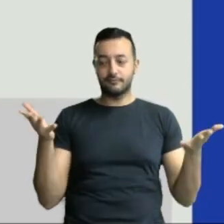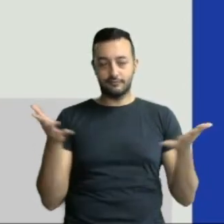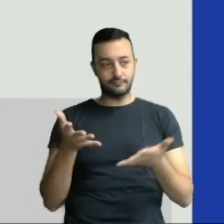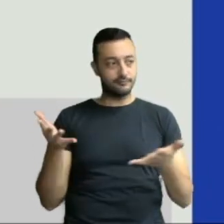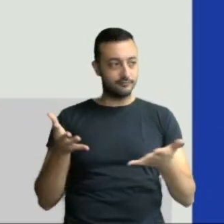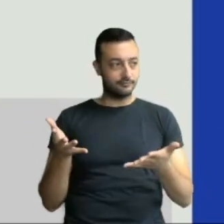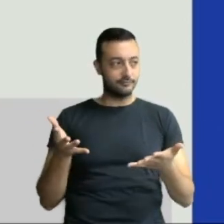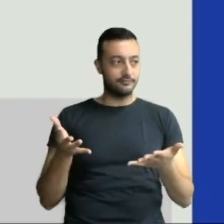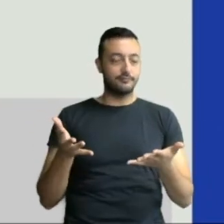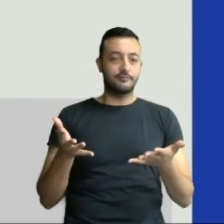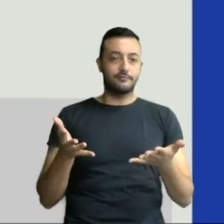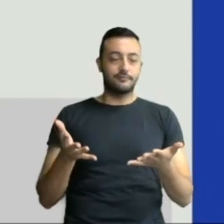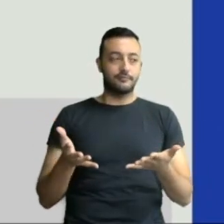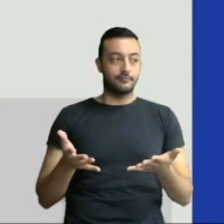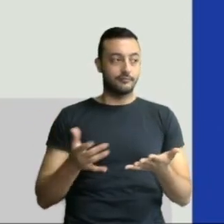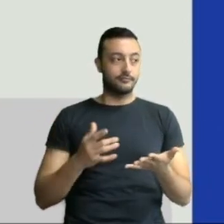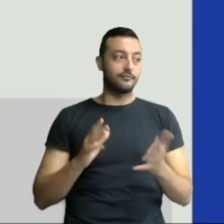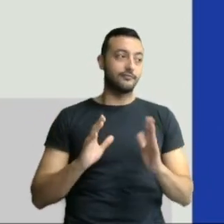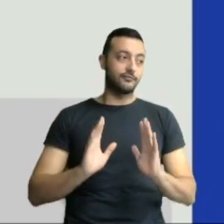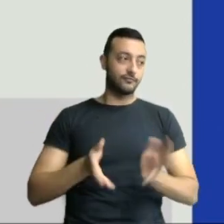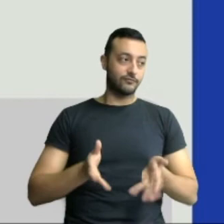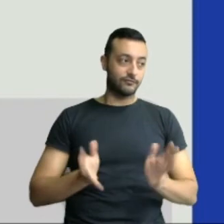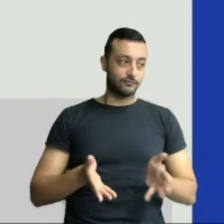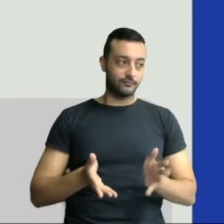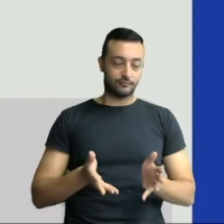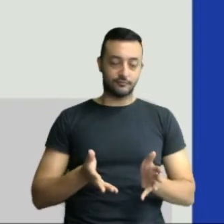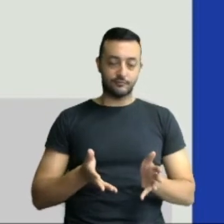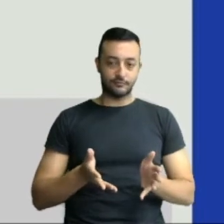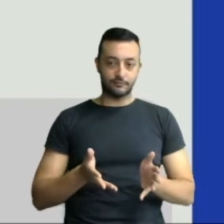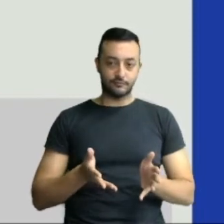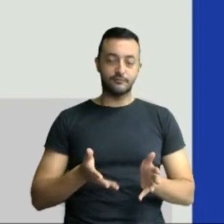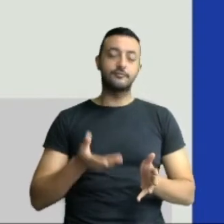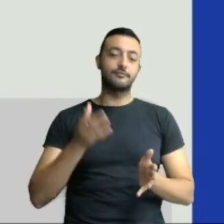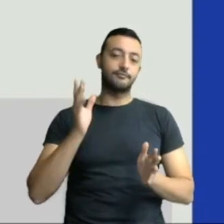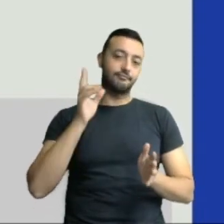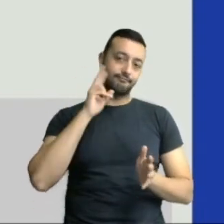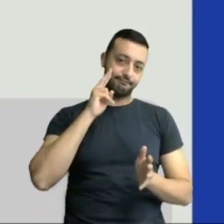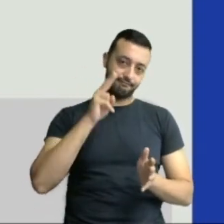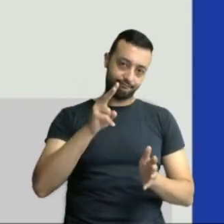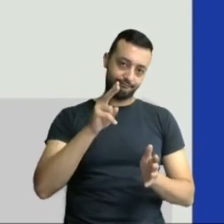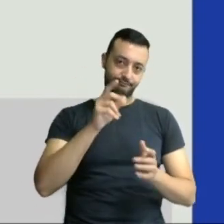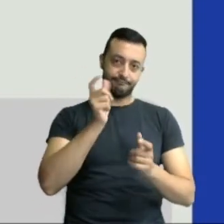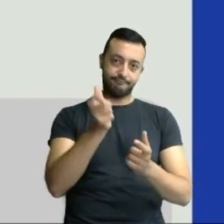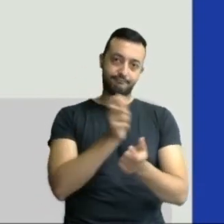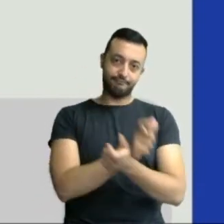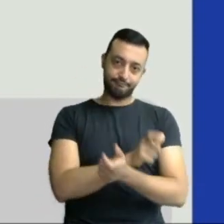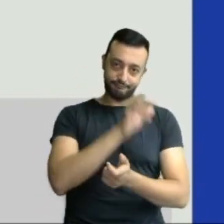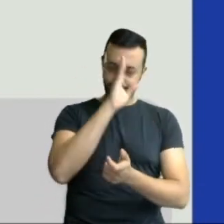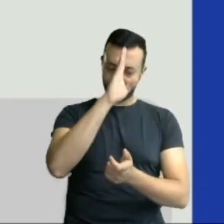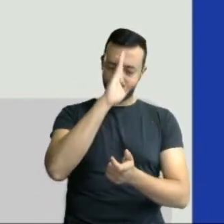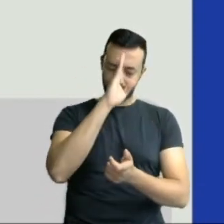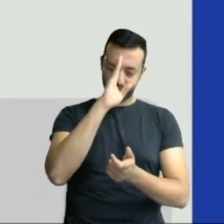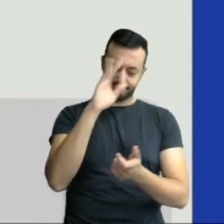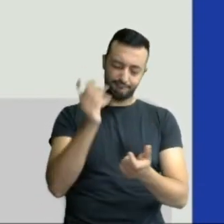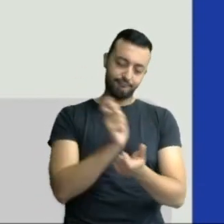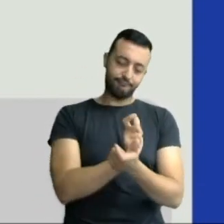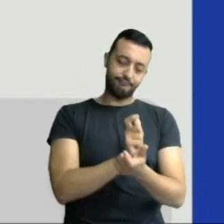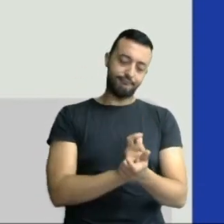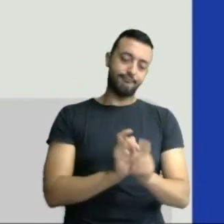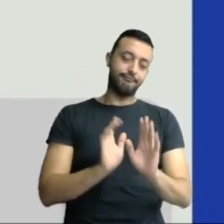Agora, depois que nós vimos, né, os principais interrogative pronouns,